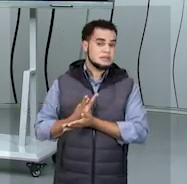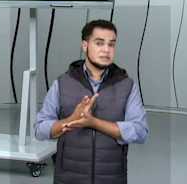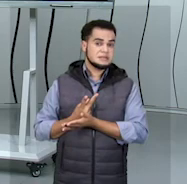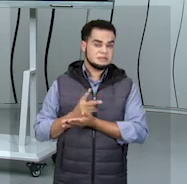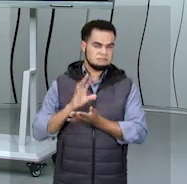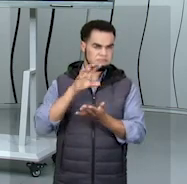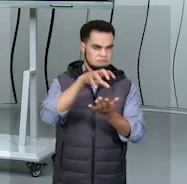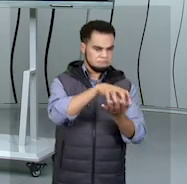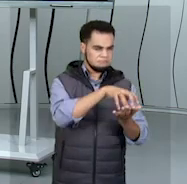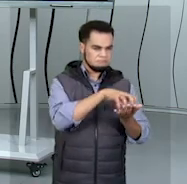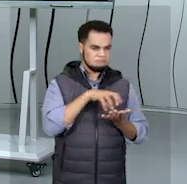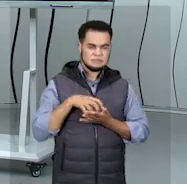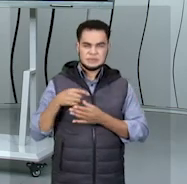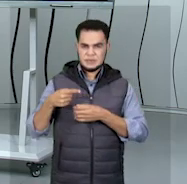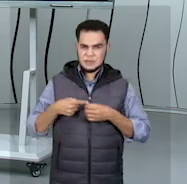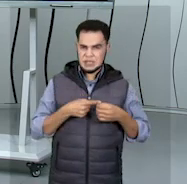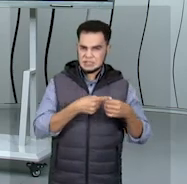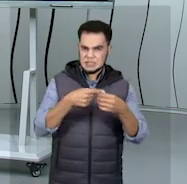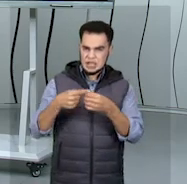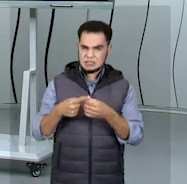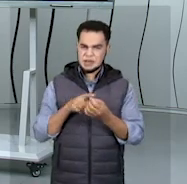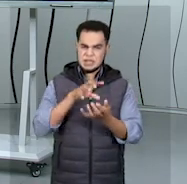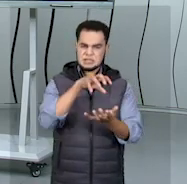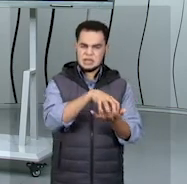eles começam a ser